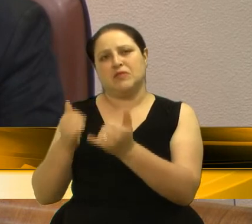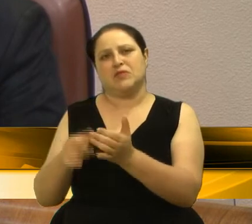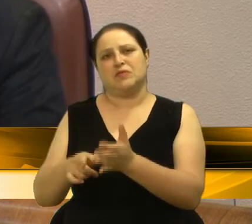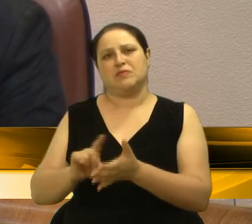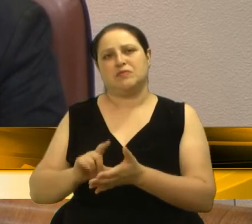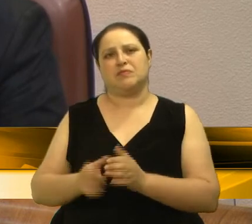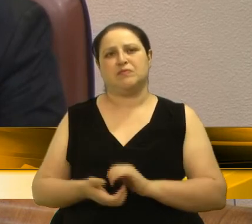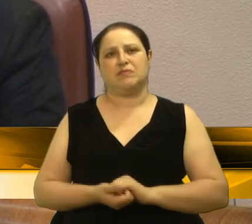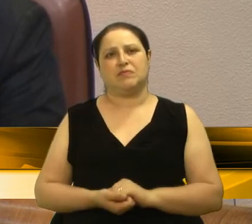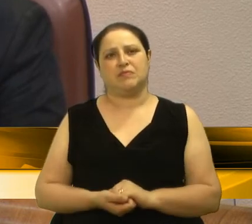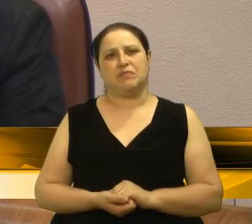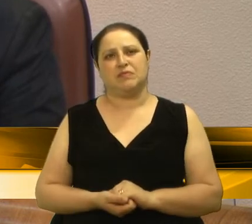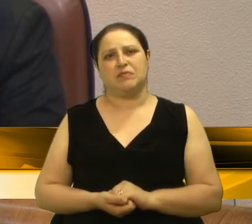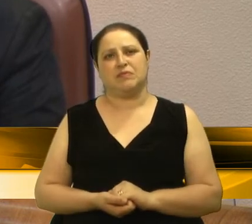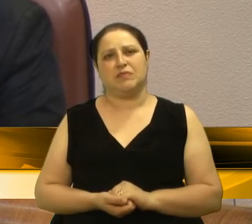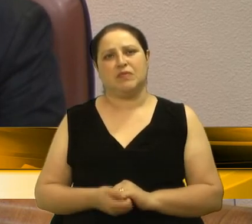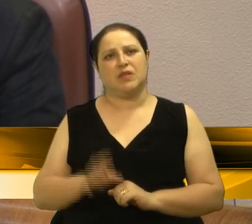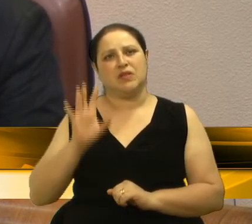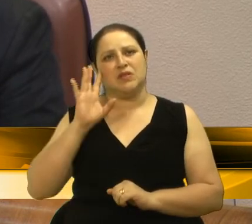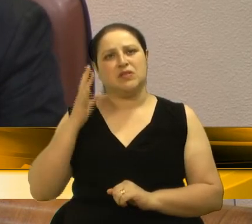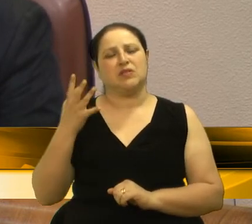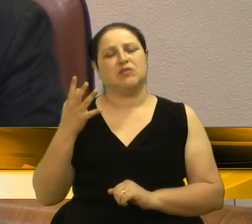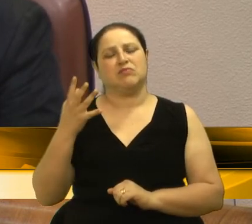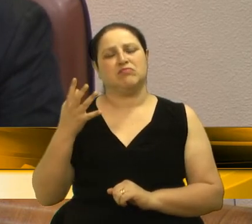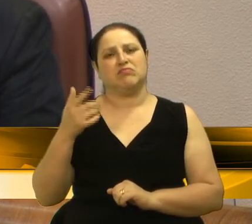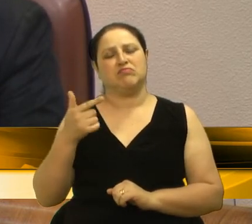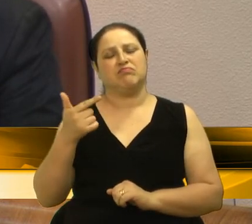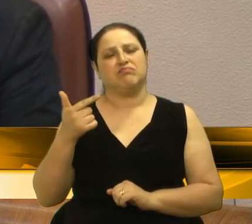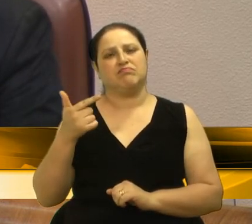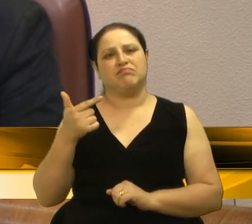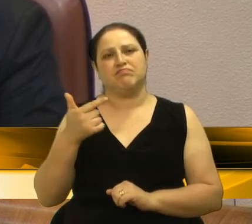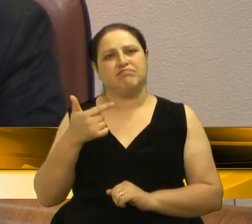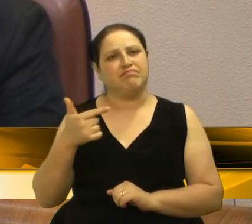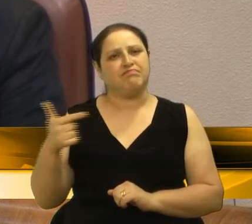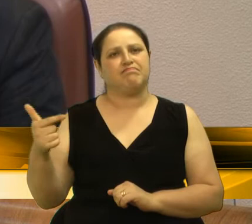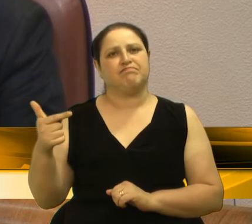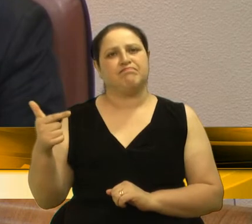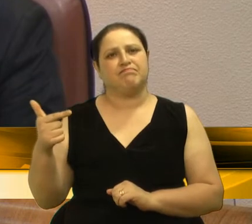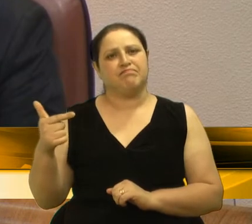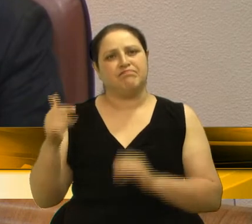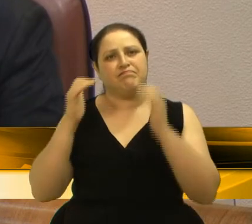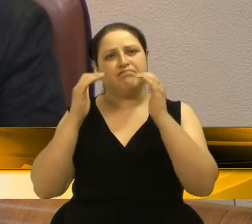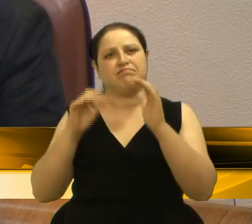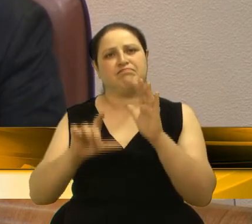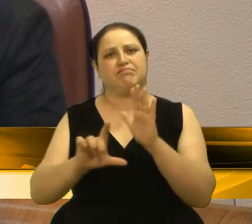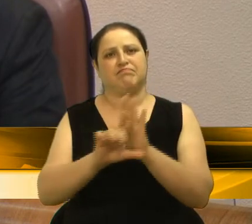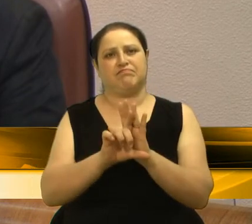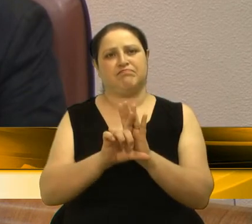Ocorre que a decisão agravada é ilegal. Eis que ela